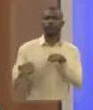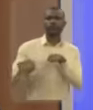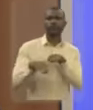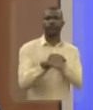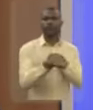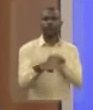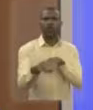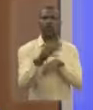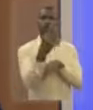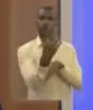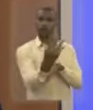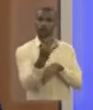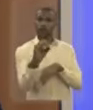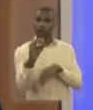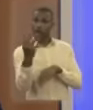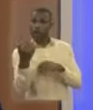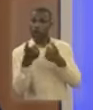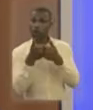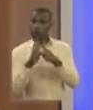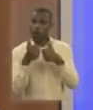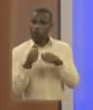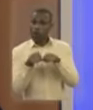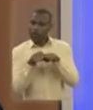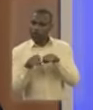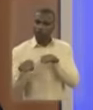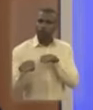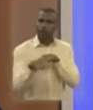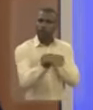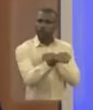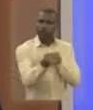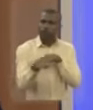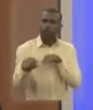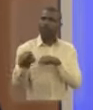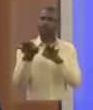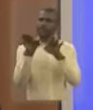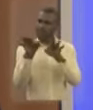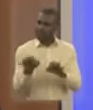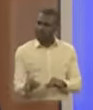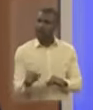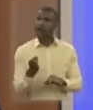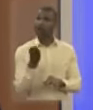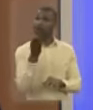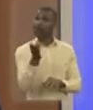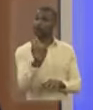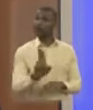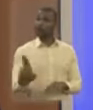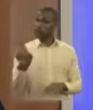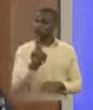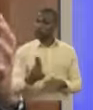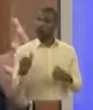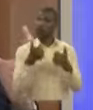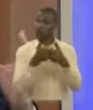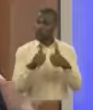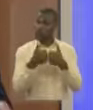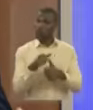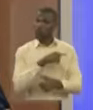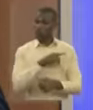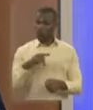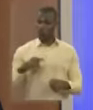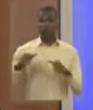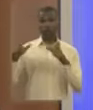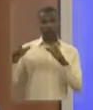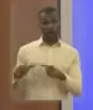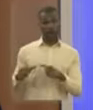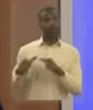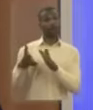404 ônibus tenham linhas mais Racionais mais efetivas que levem você que US o transporte público paraas estações de